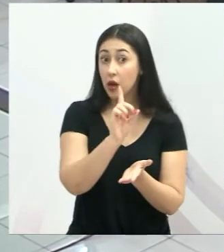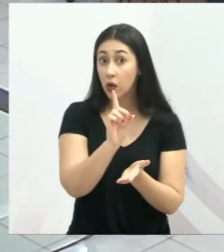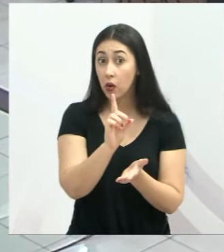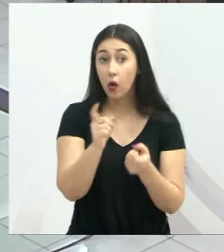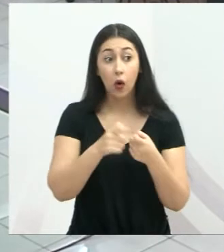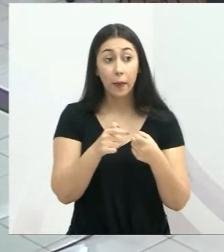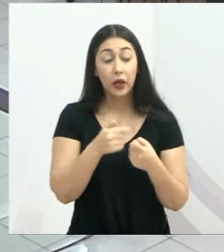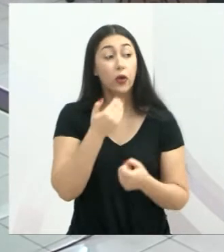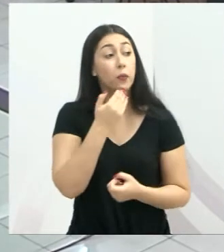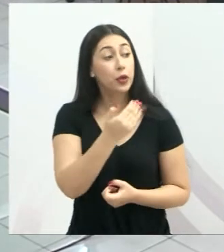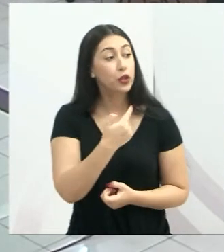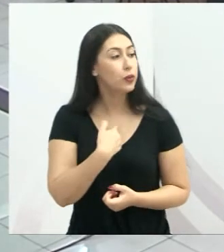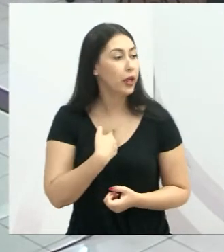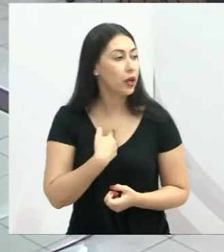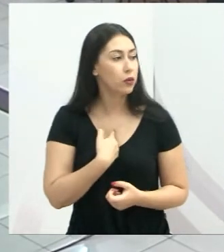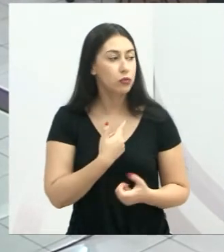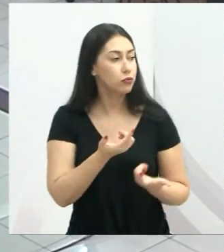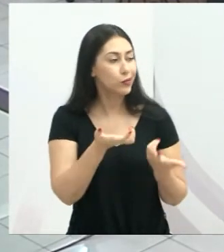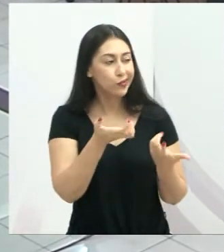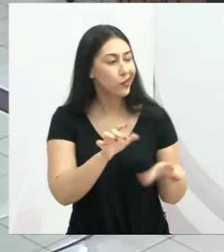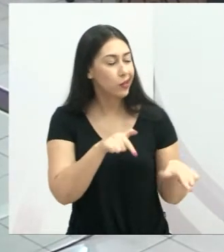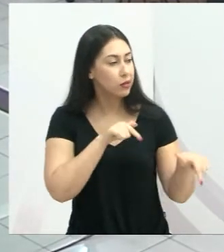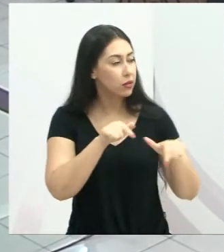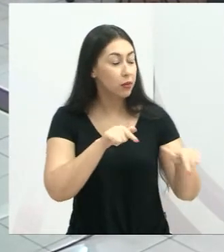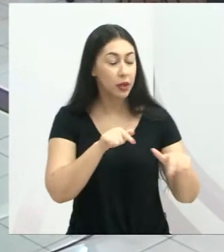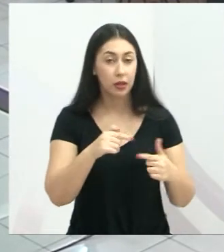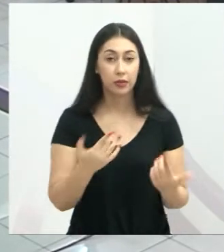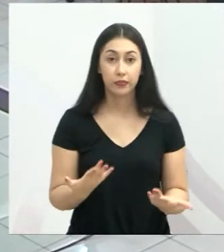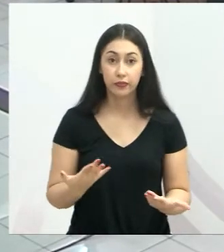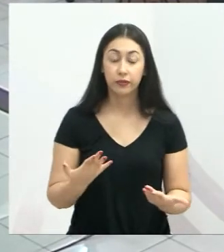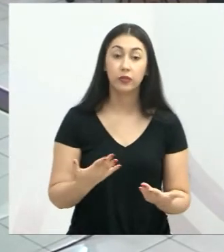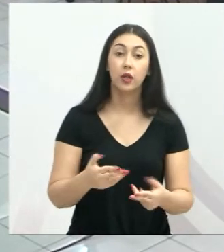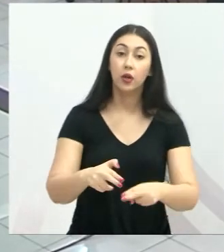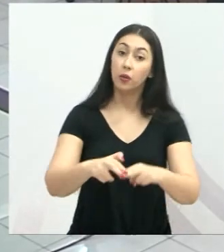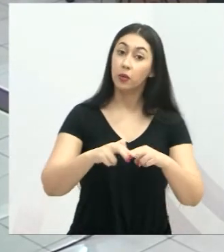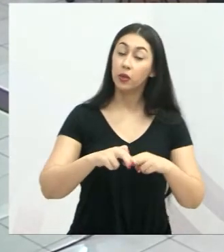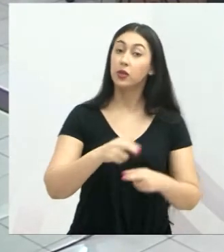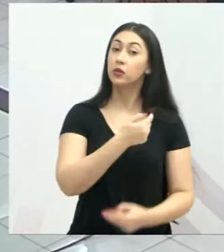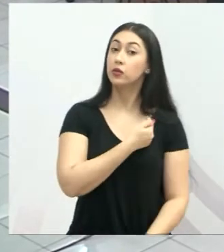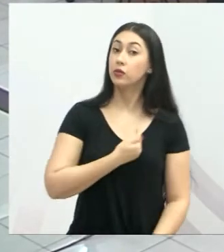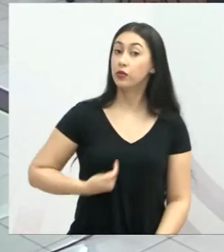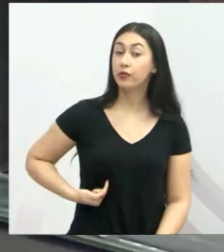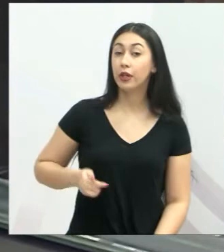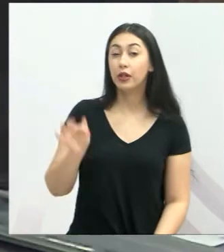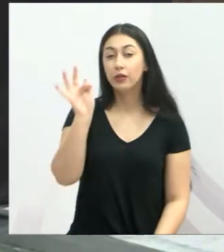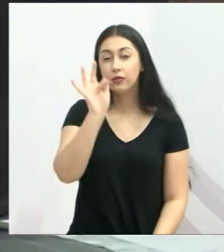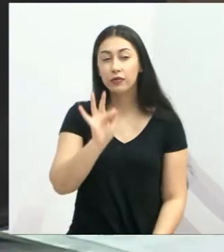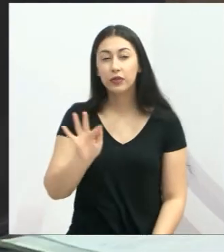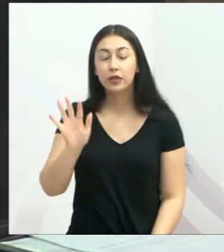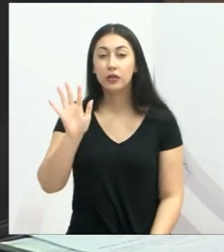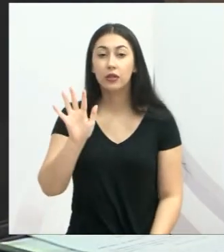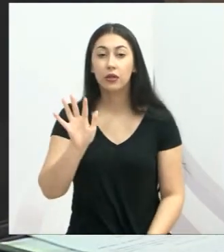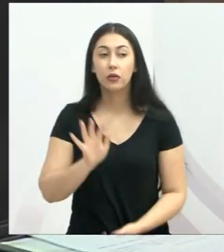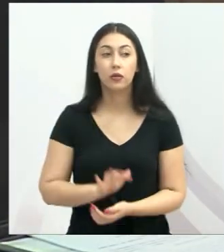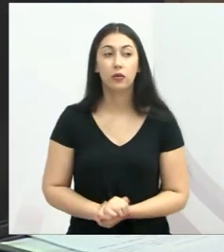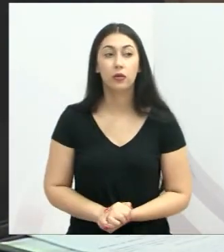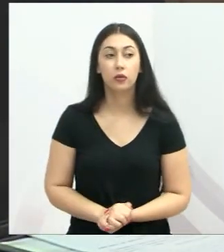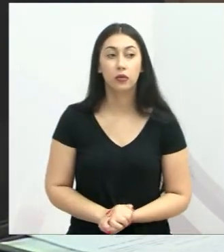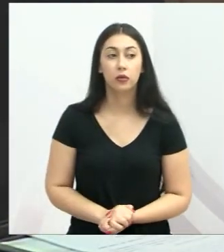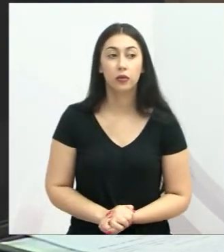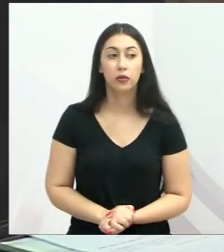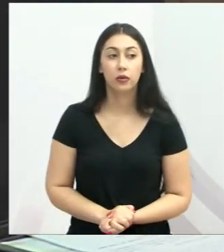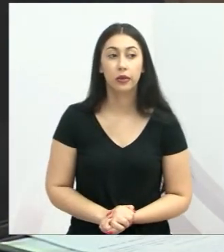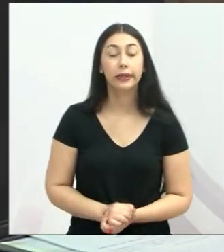sair, tá? Então, o governo federal, na sua humilde omissão, que